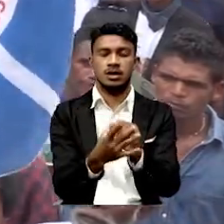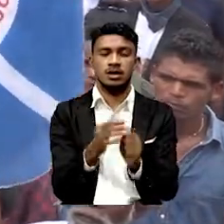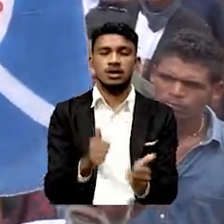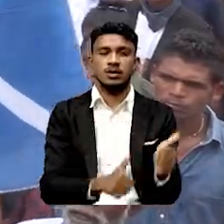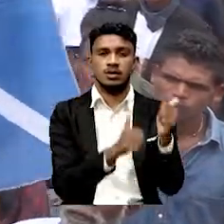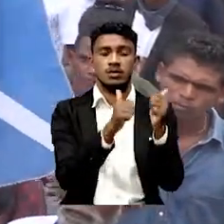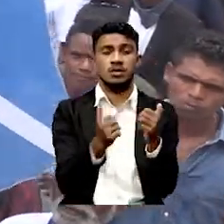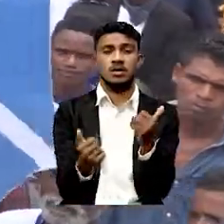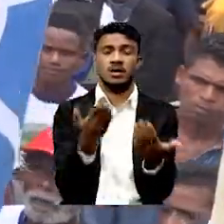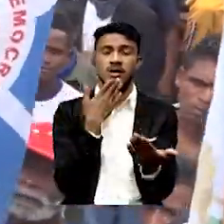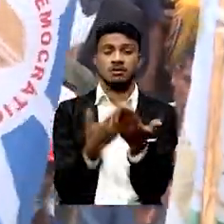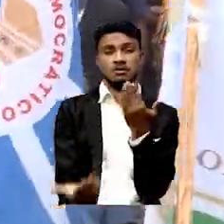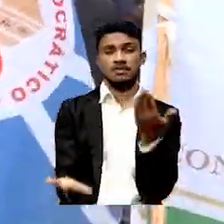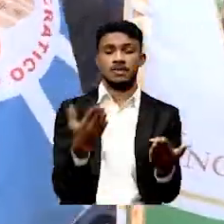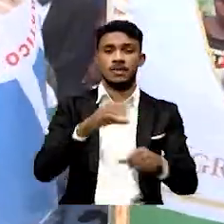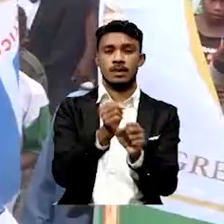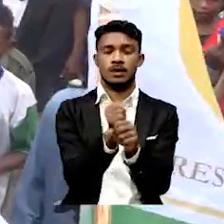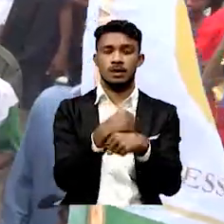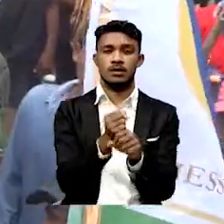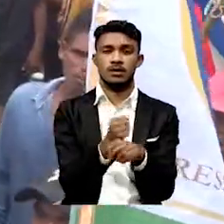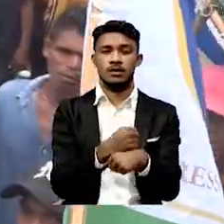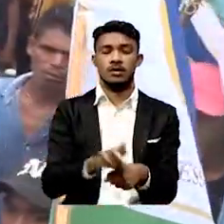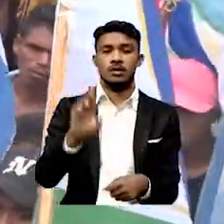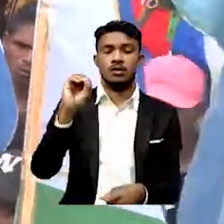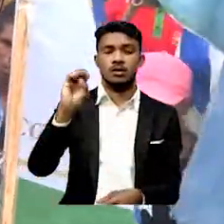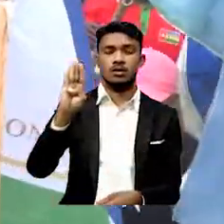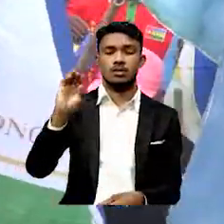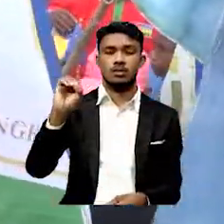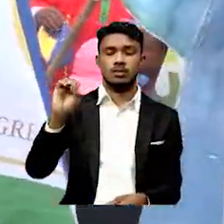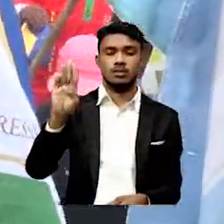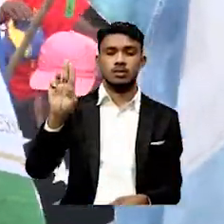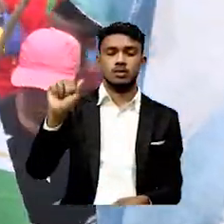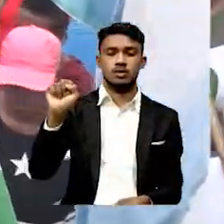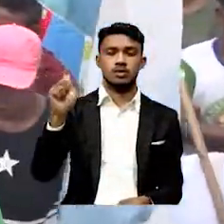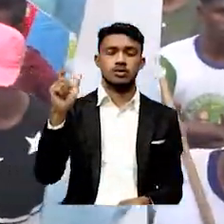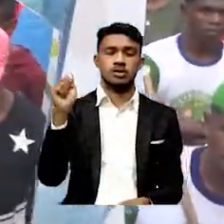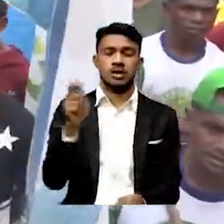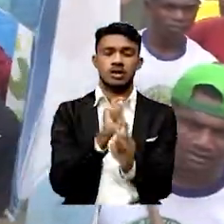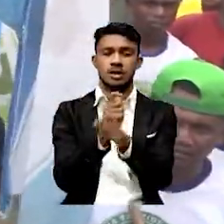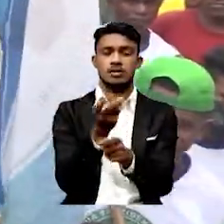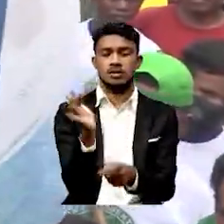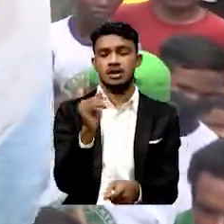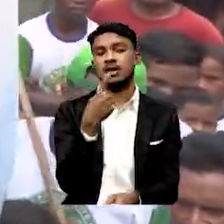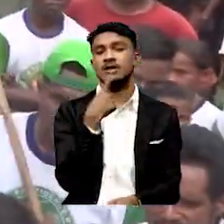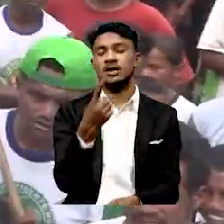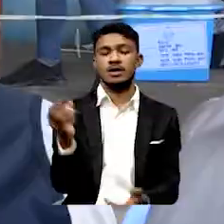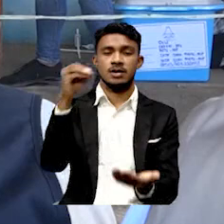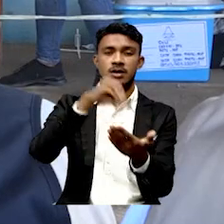conforme qualidade de café, arábica, ca robusta, ca moca, conforme técnico e natete, e tatau